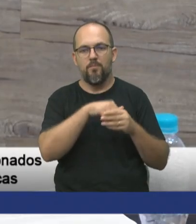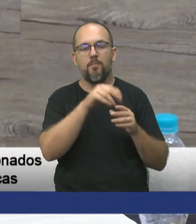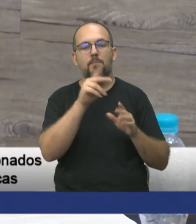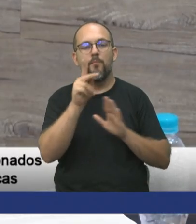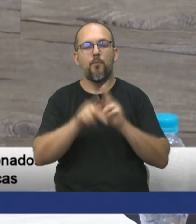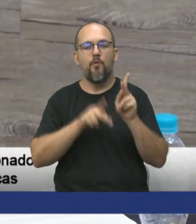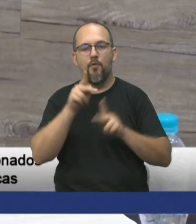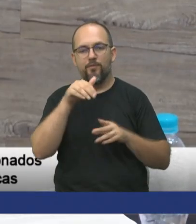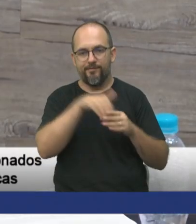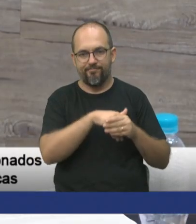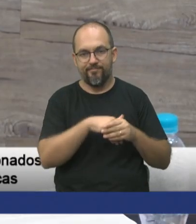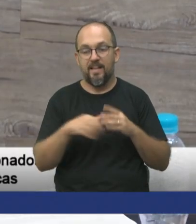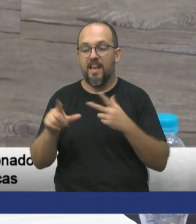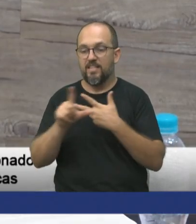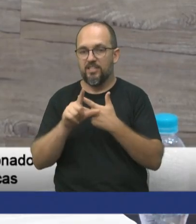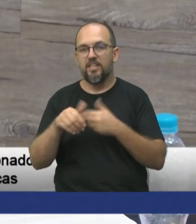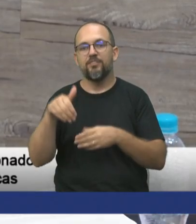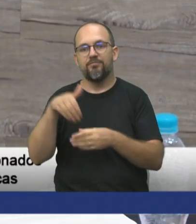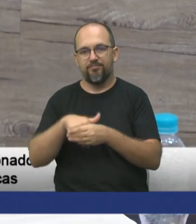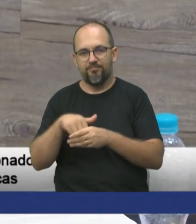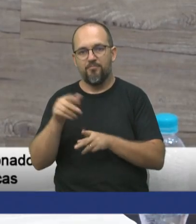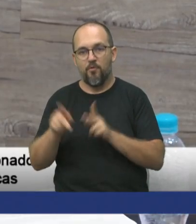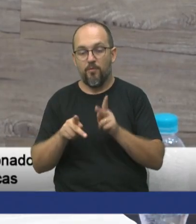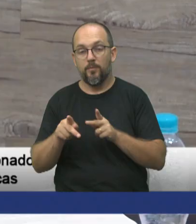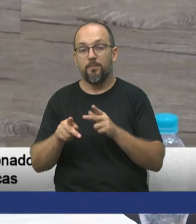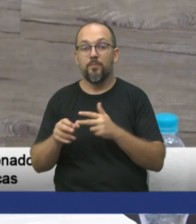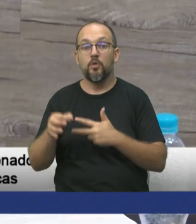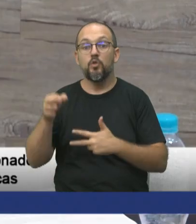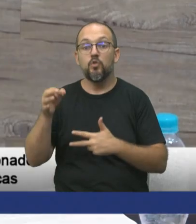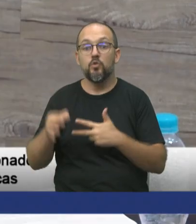pelo povo. O Judiciário não é